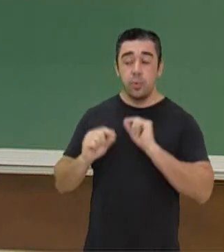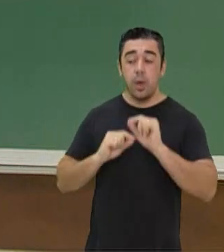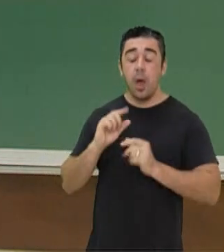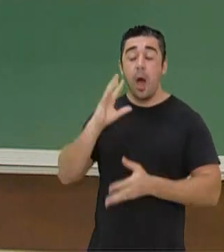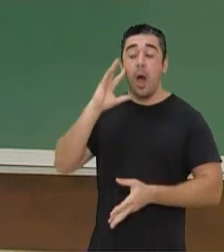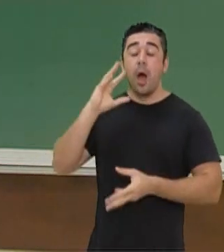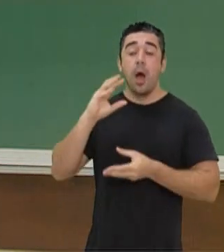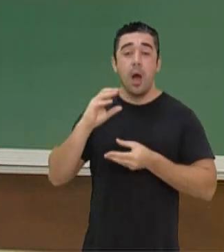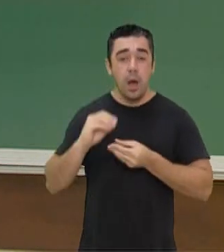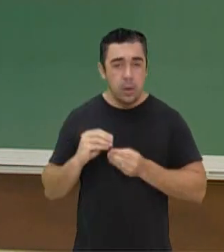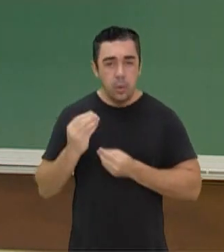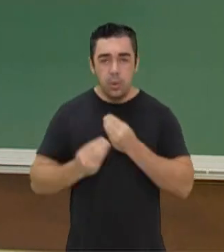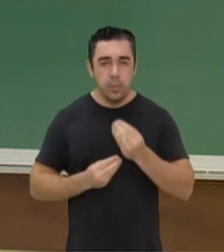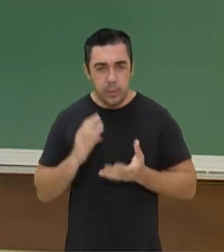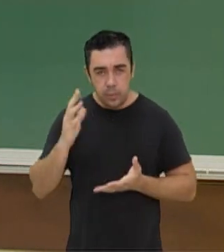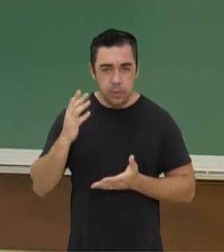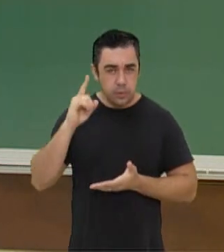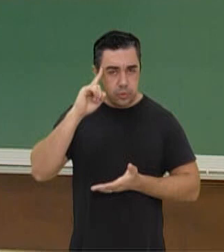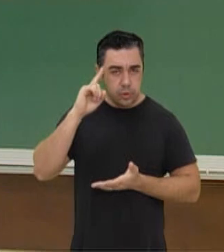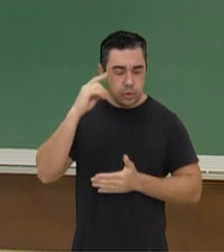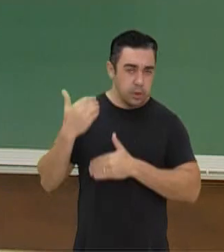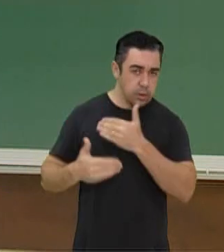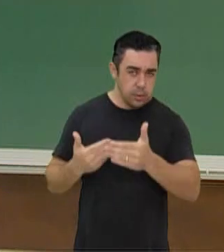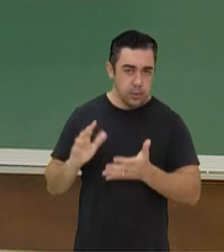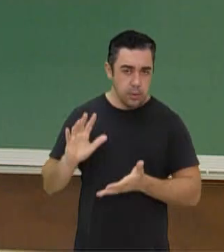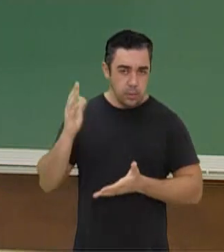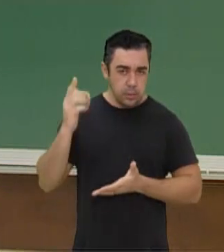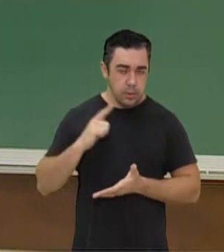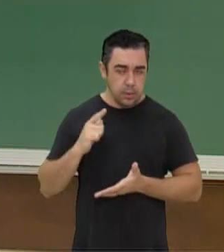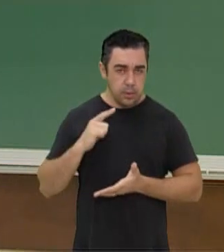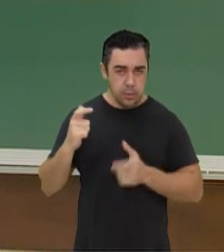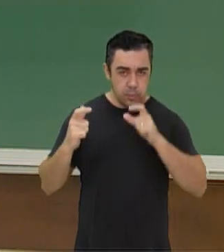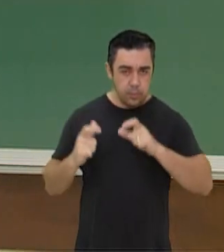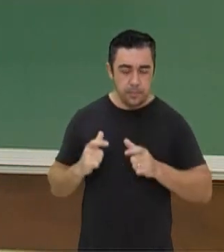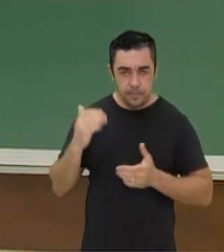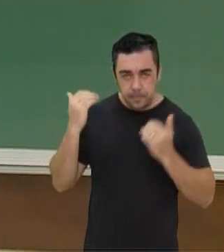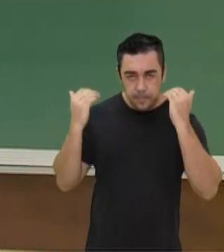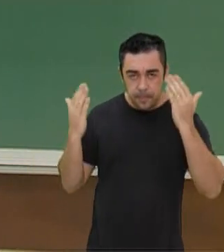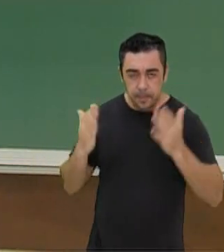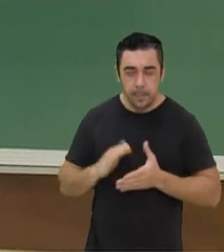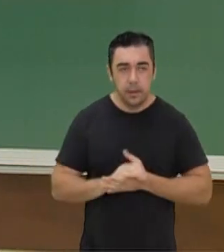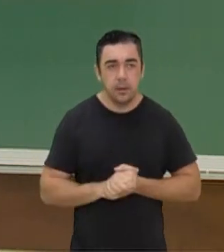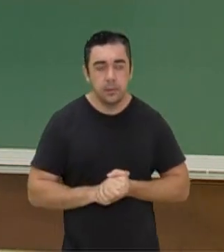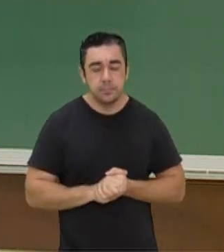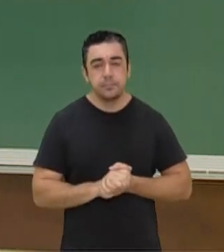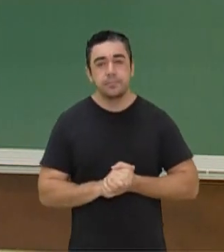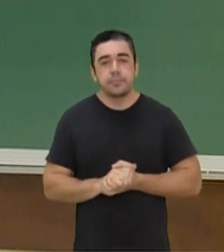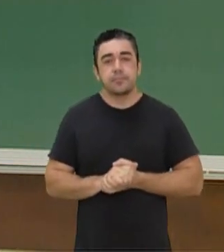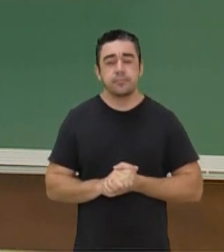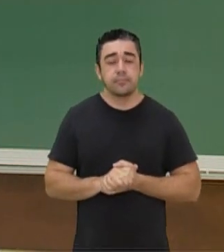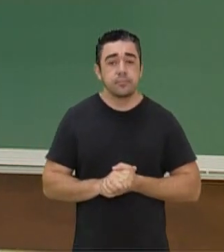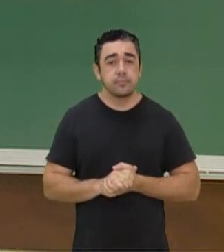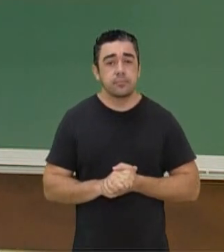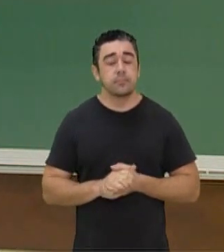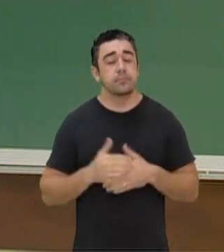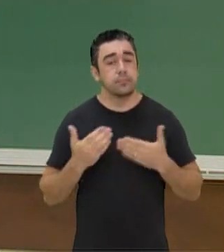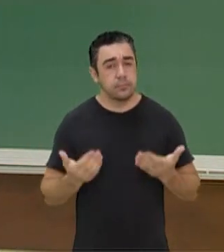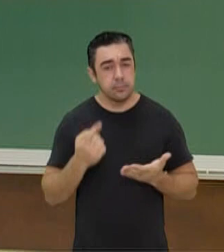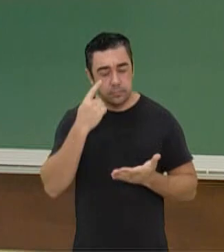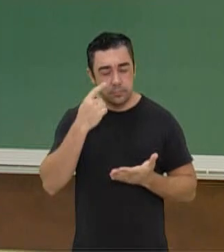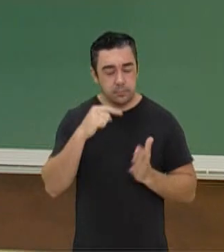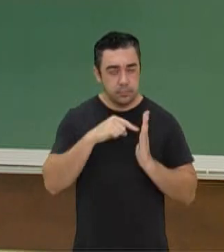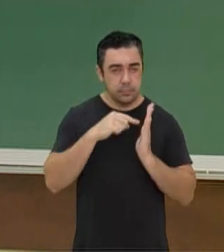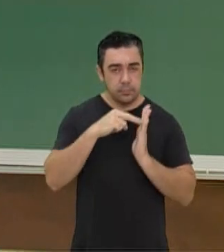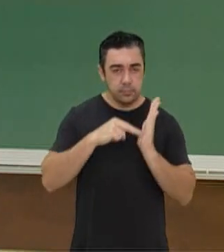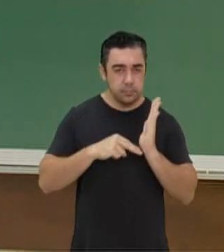alicerce de conhecimento do dia a dia, das coisas que estão acontecendo aí fora. Muito bem, então vamos lá ler um